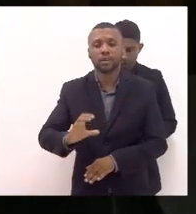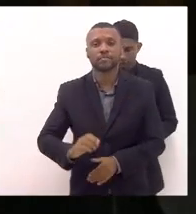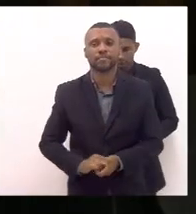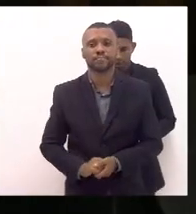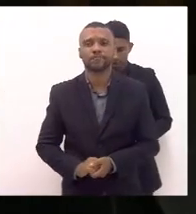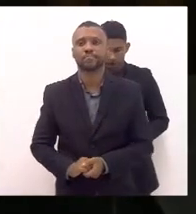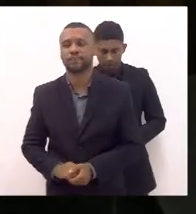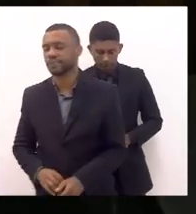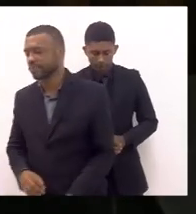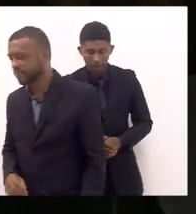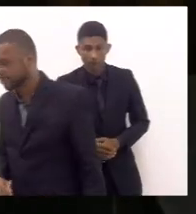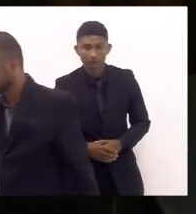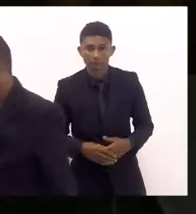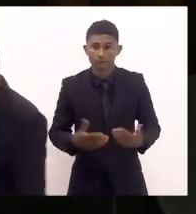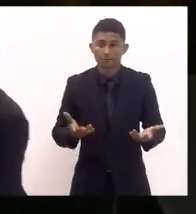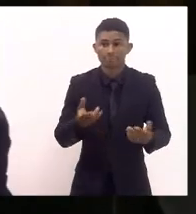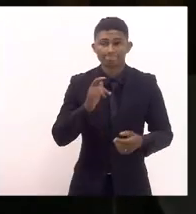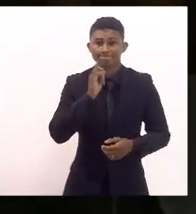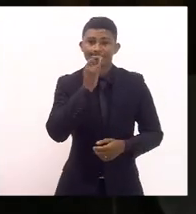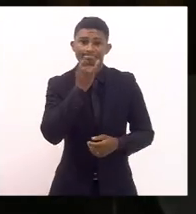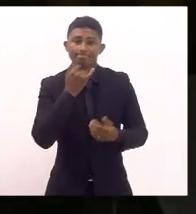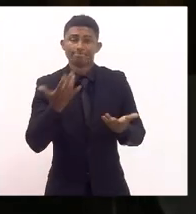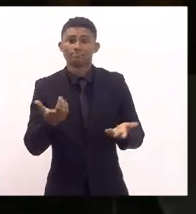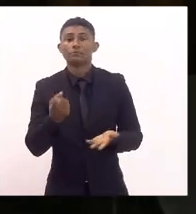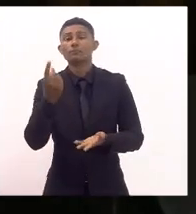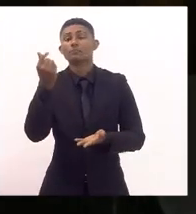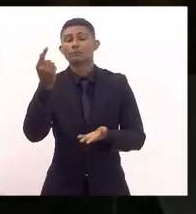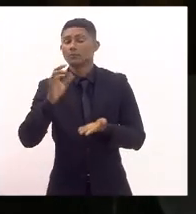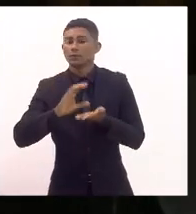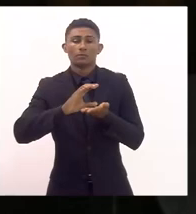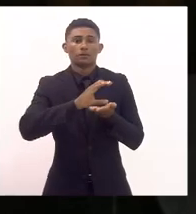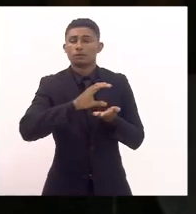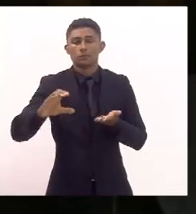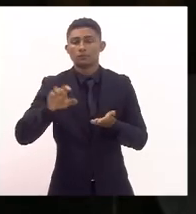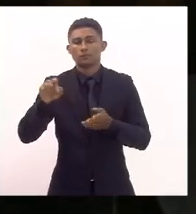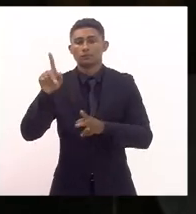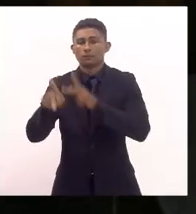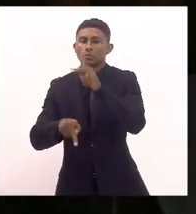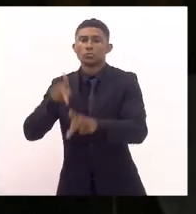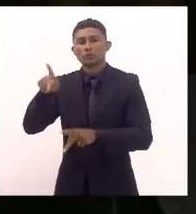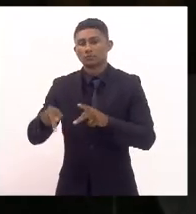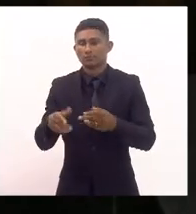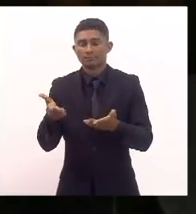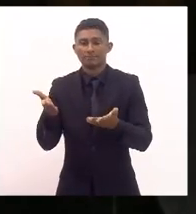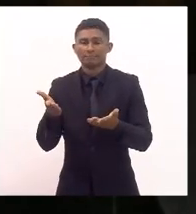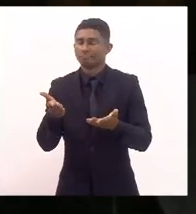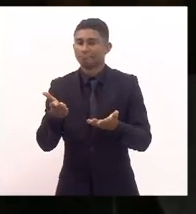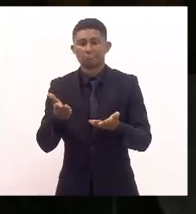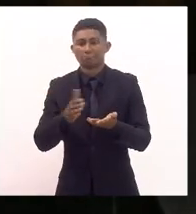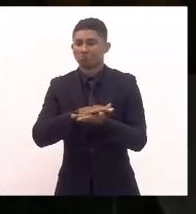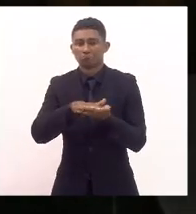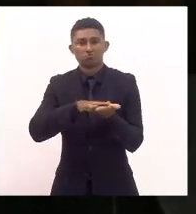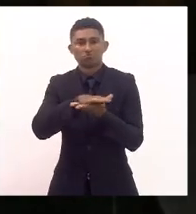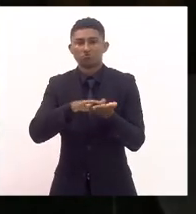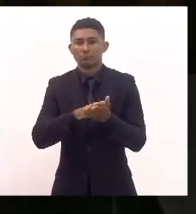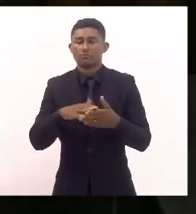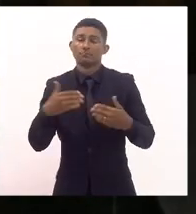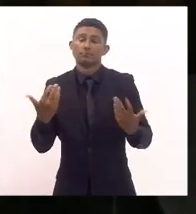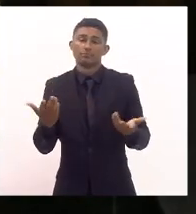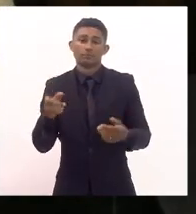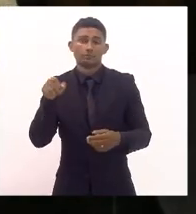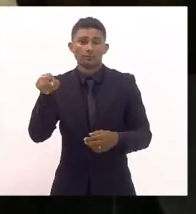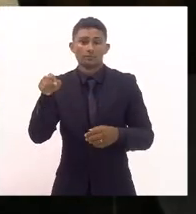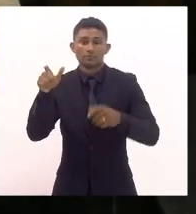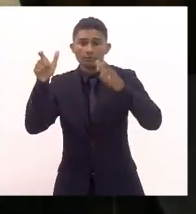mas que infelizmente esse dinheiro não tá chegando até a população você viu cima emprestado é isso que vem acontecendo